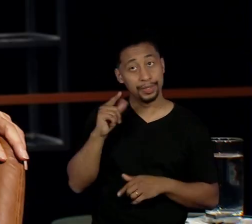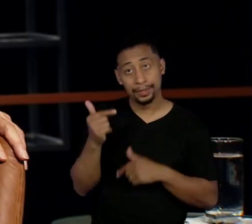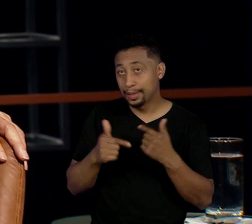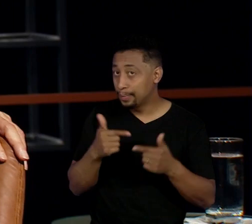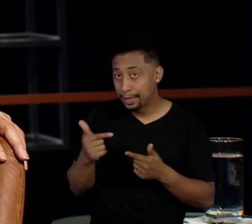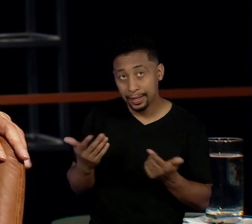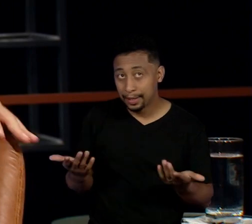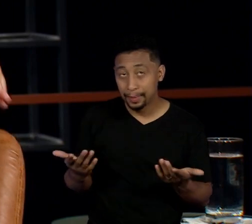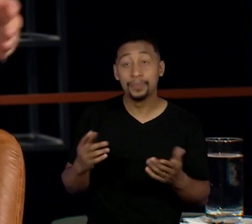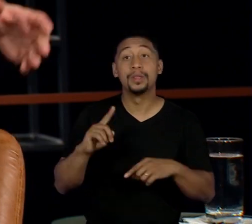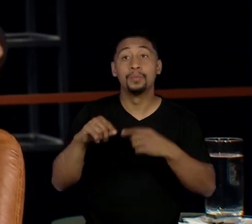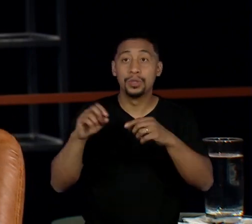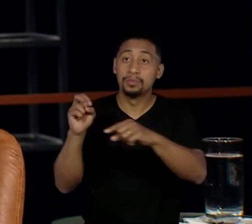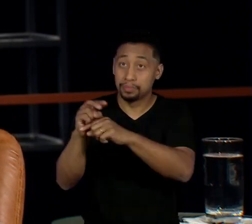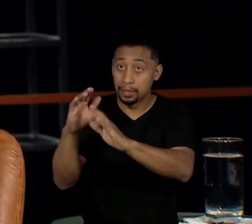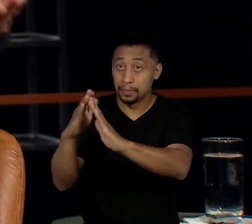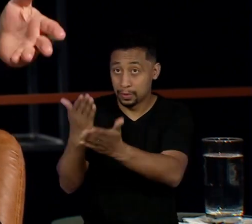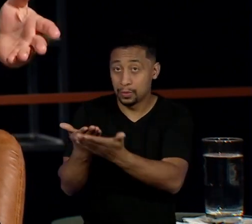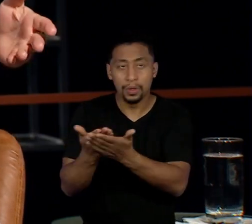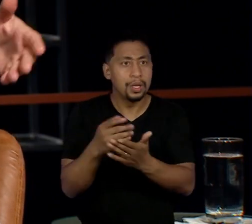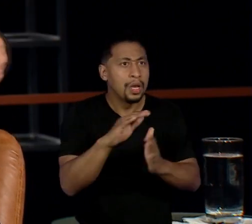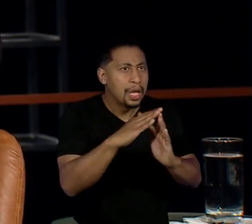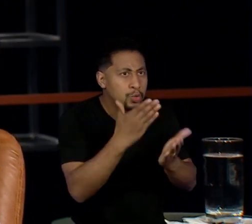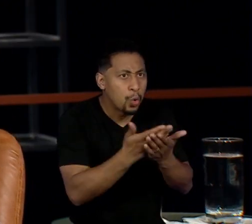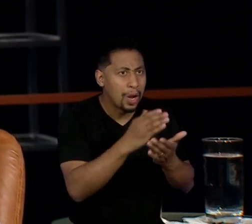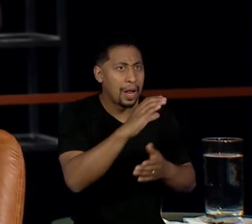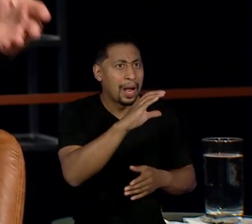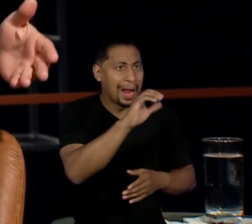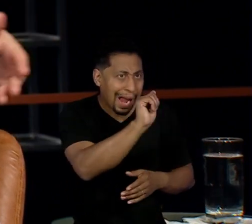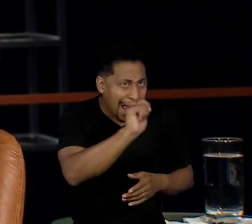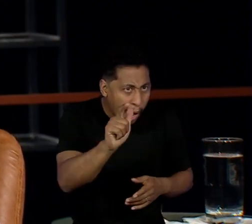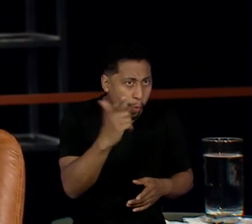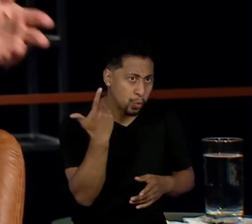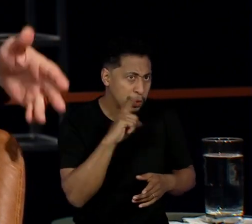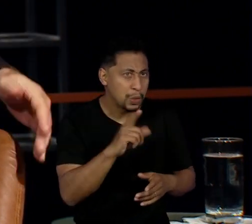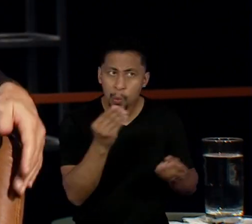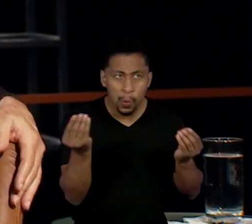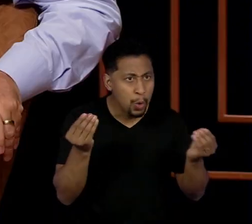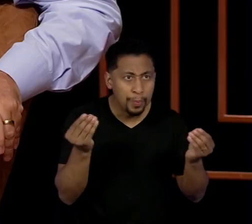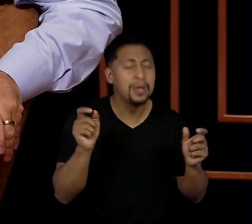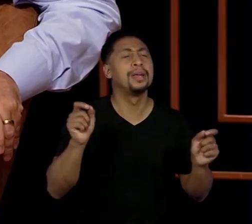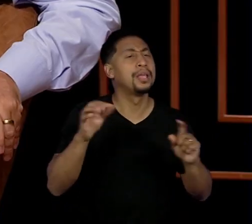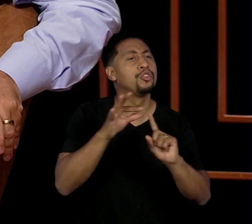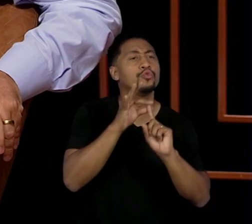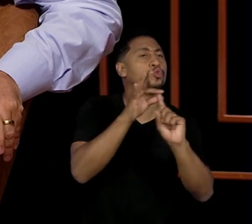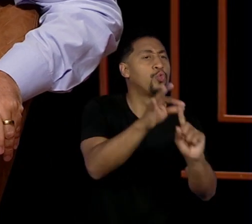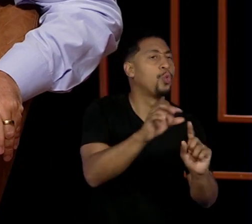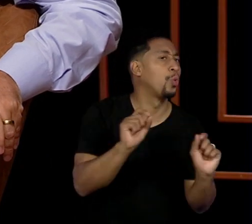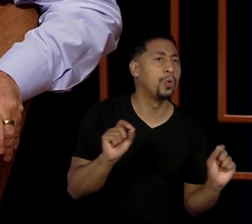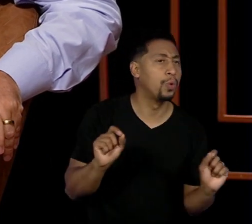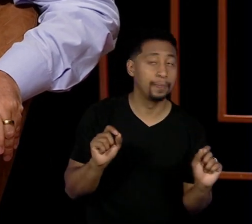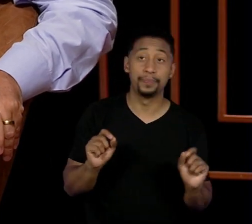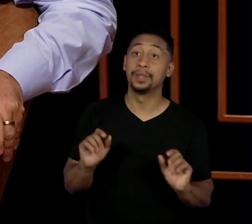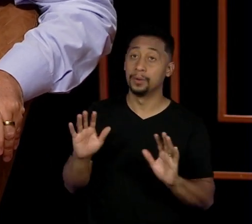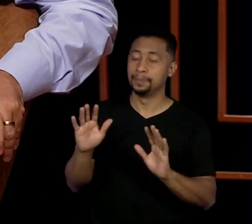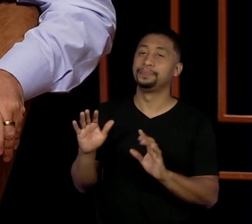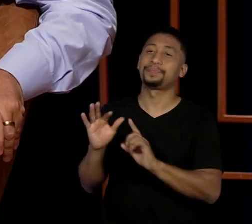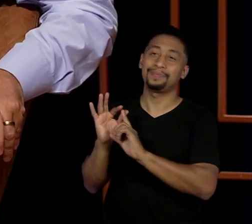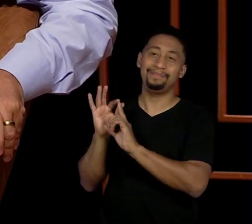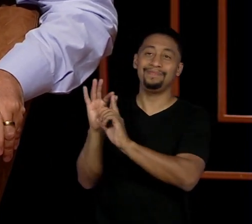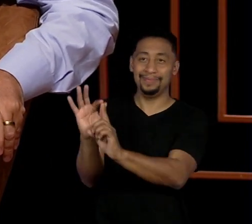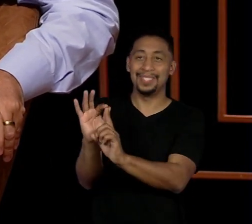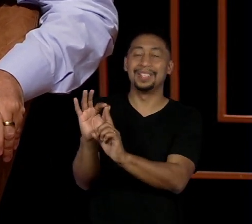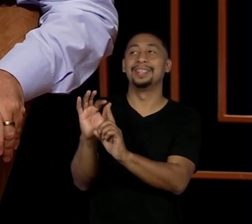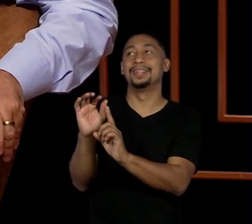aí, na CAL. Na CAL. Você foi conduzido para a CAL, a Marta Rosman te levou para lá? Como é que foi esse negócio? Não. Da Marta Rosman, era um curso de uma vez